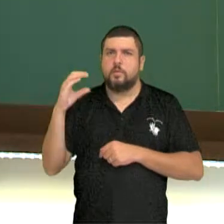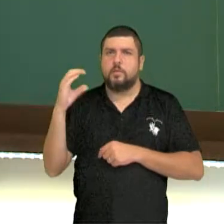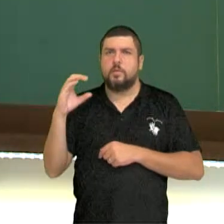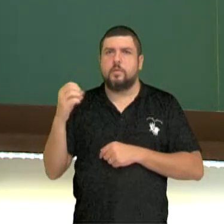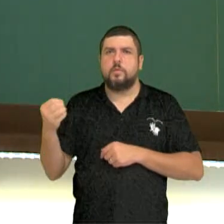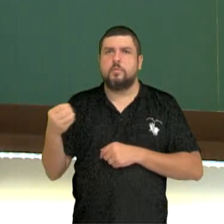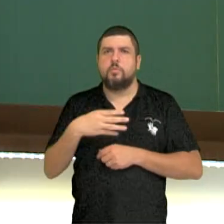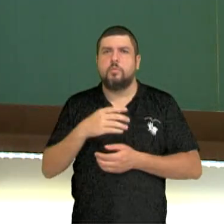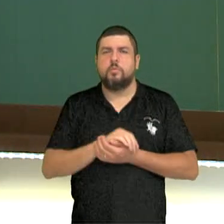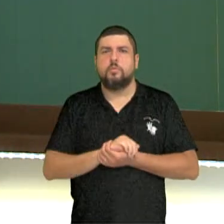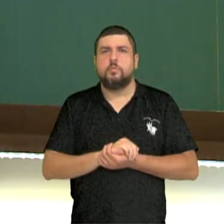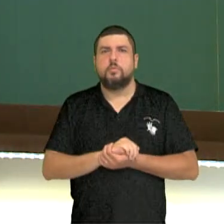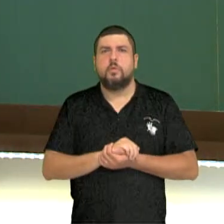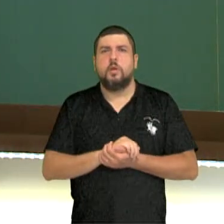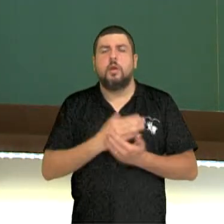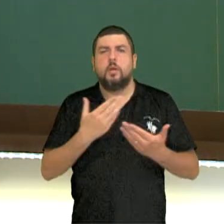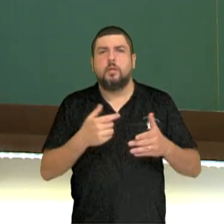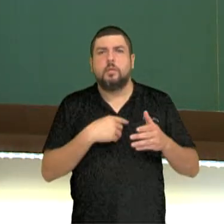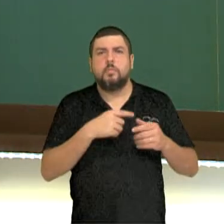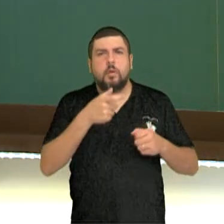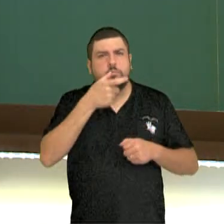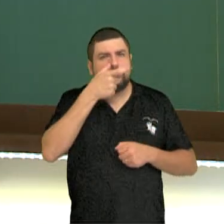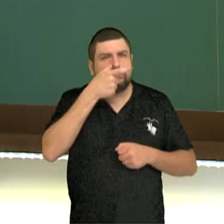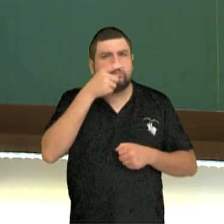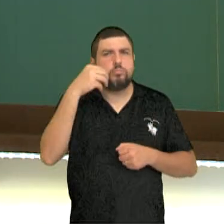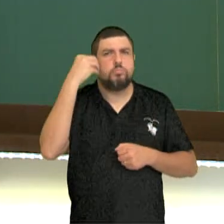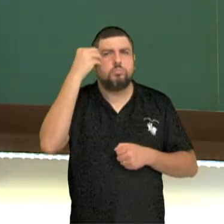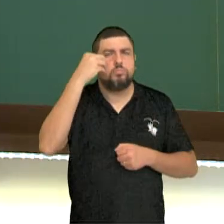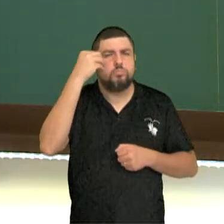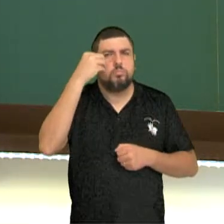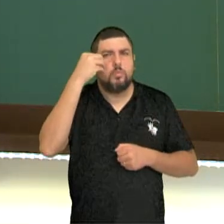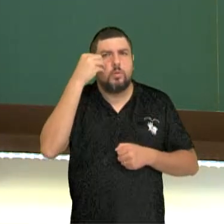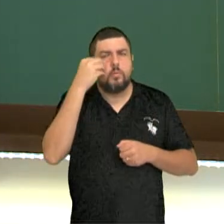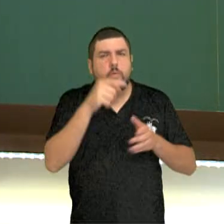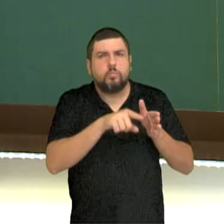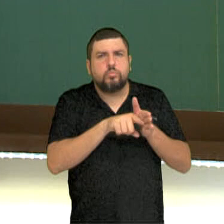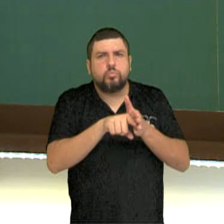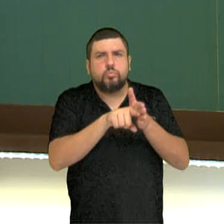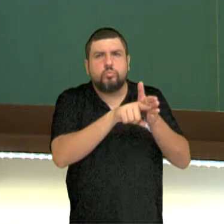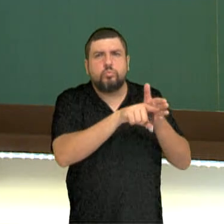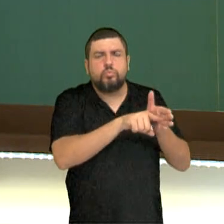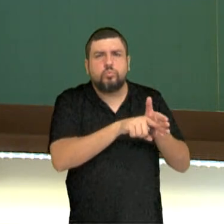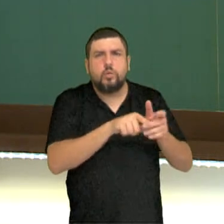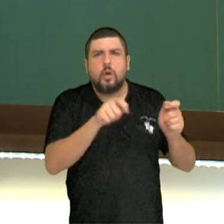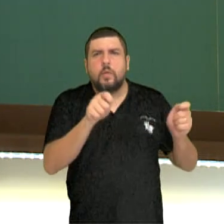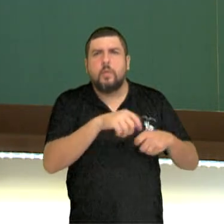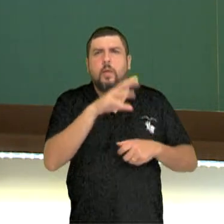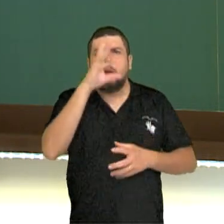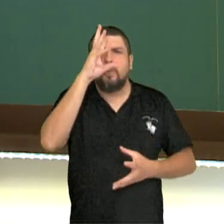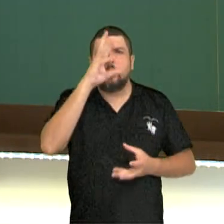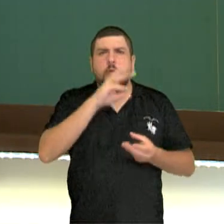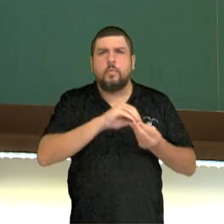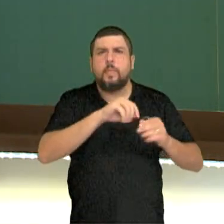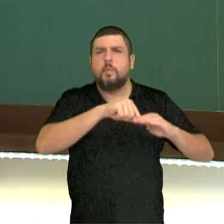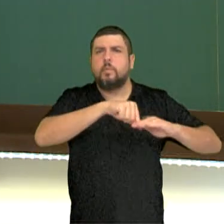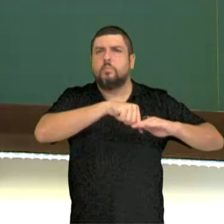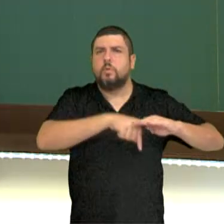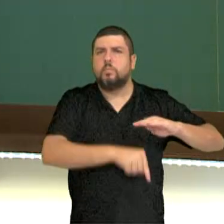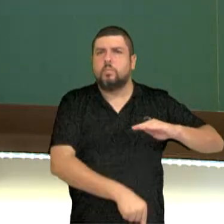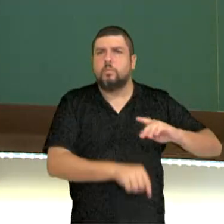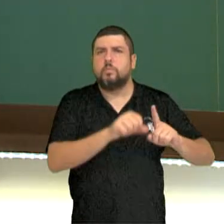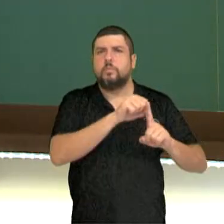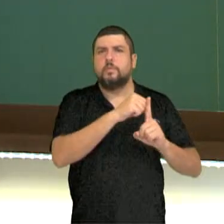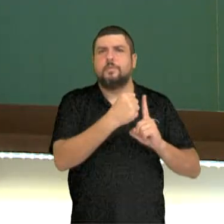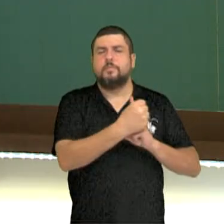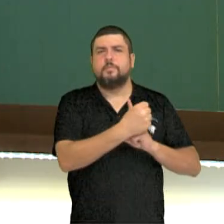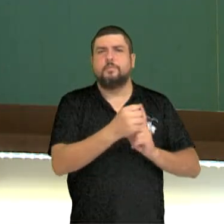esses procedimentos é possível entender algo da sociedade com profundidade. Seria essa a linha da resposta